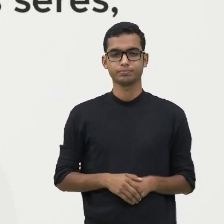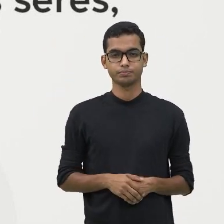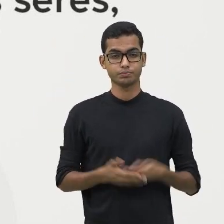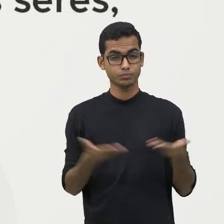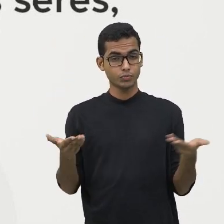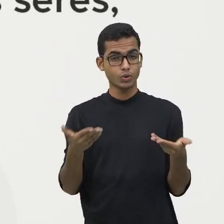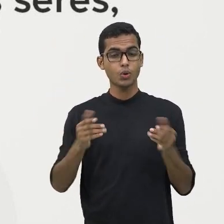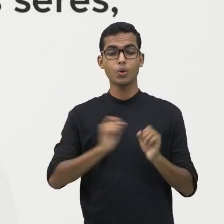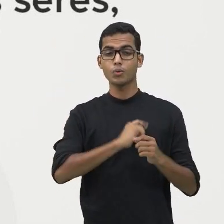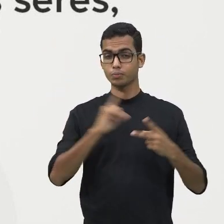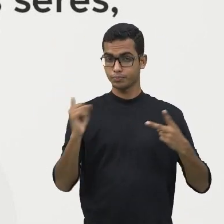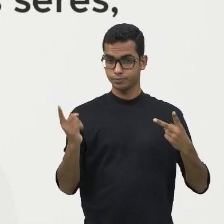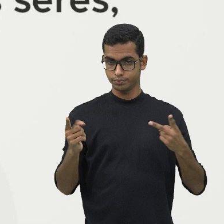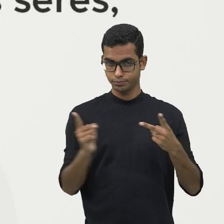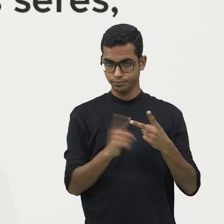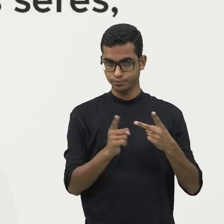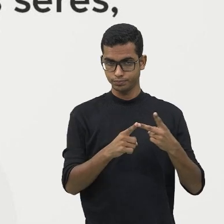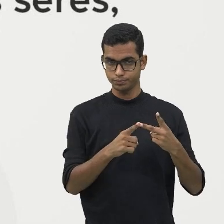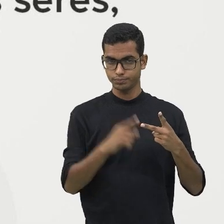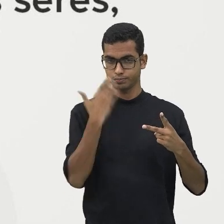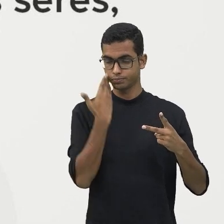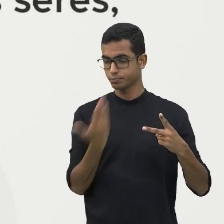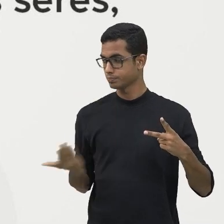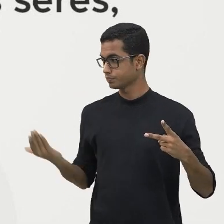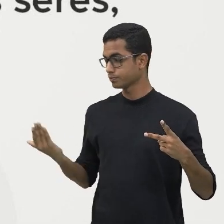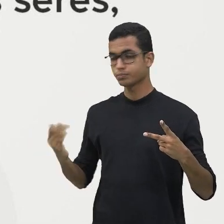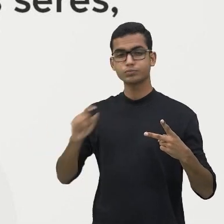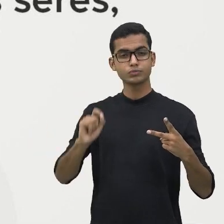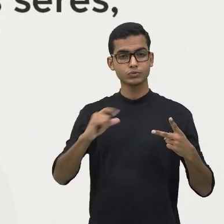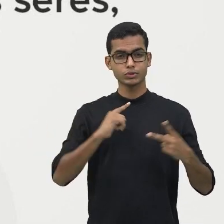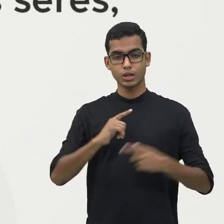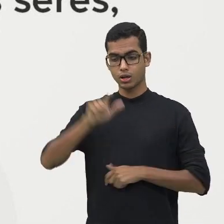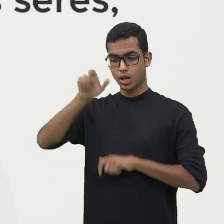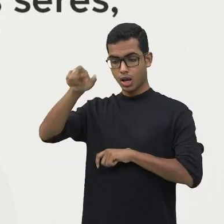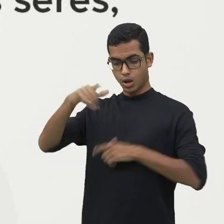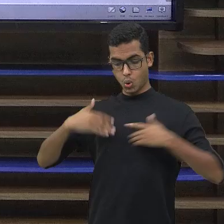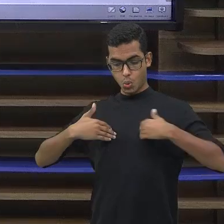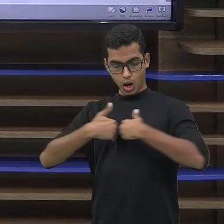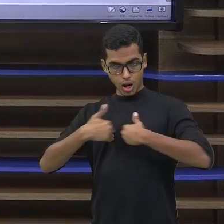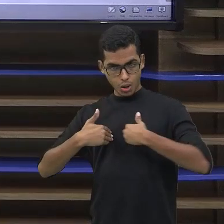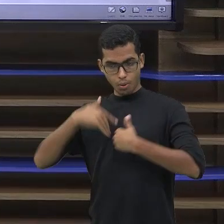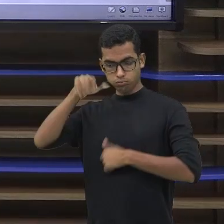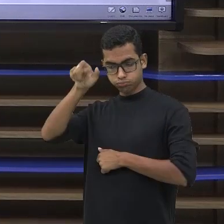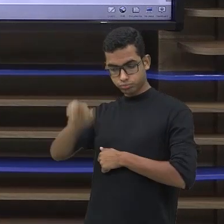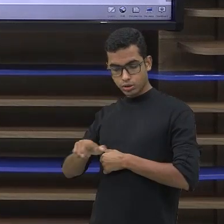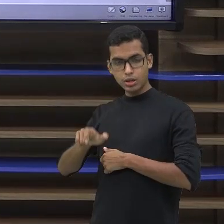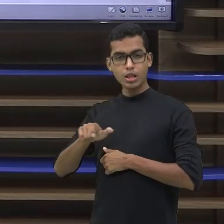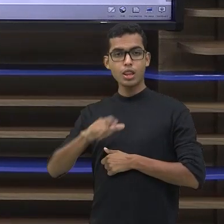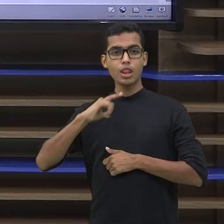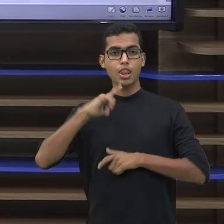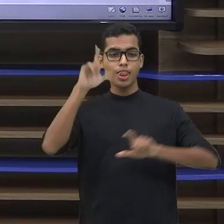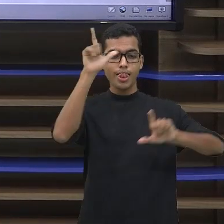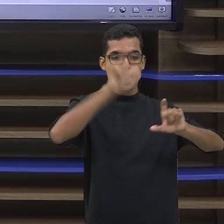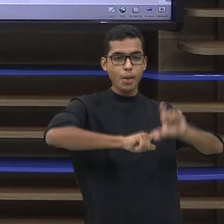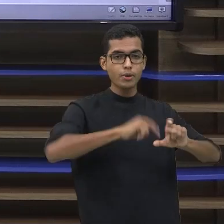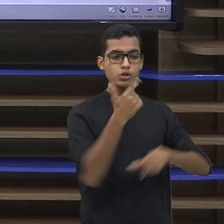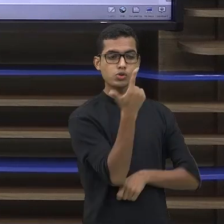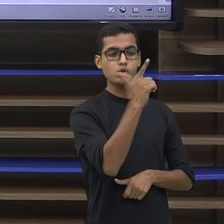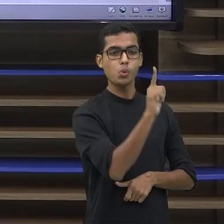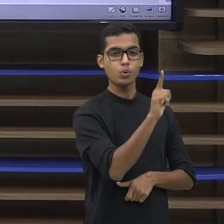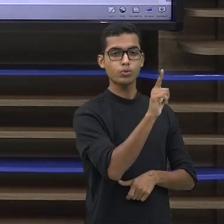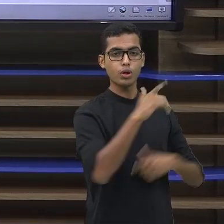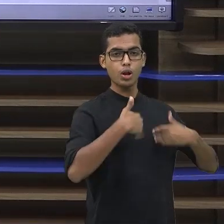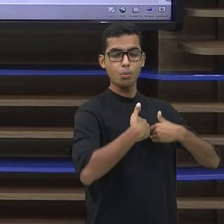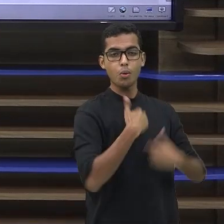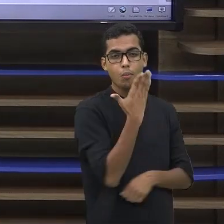se alimentar de outro ser, tá bom? Então, assim, todos os seres vivos realizam nutrição. Todos os